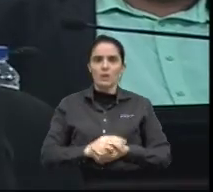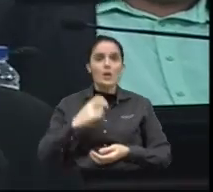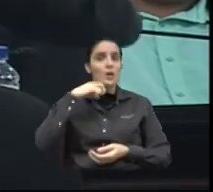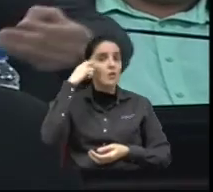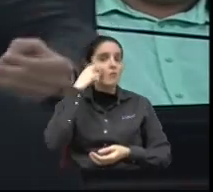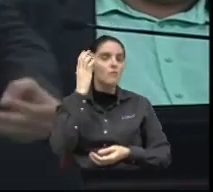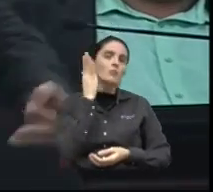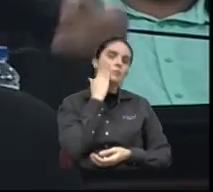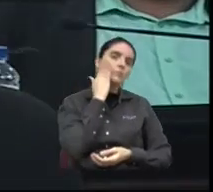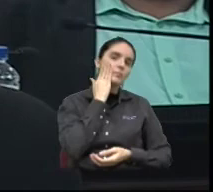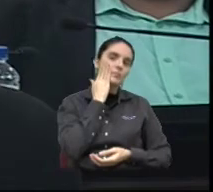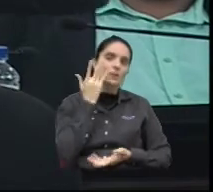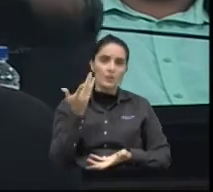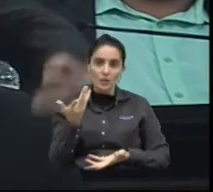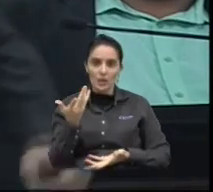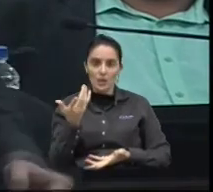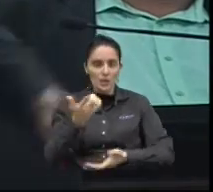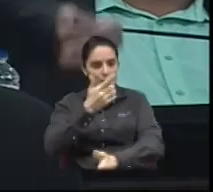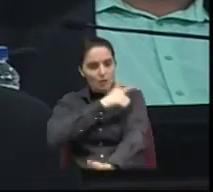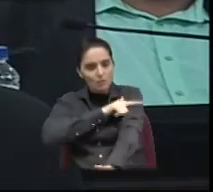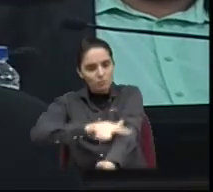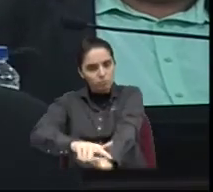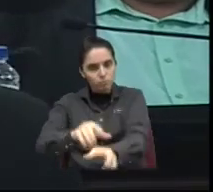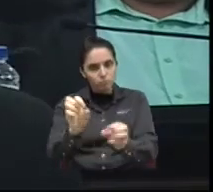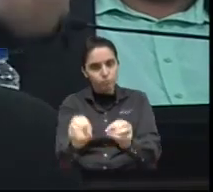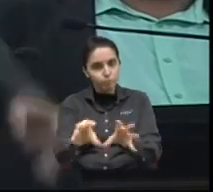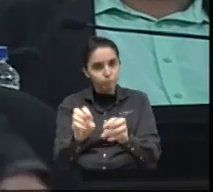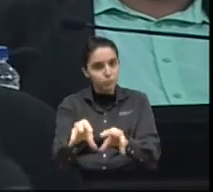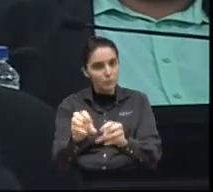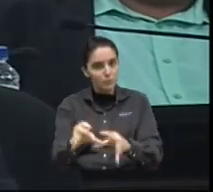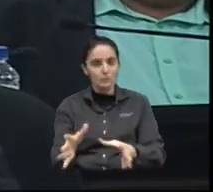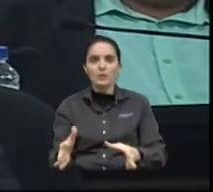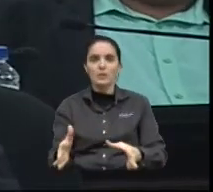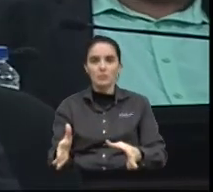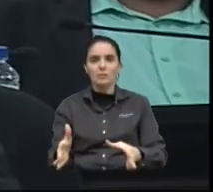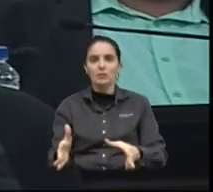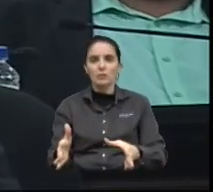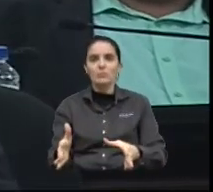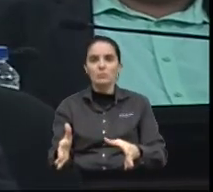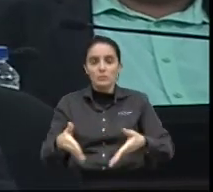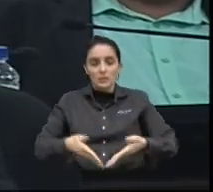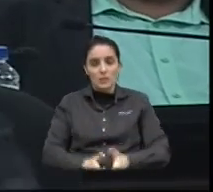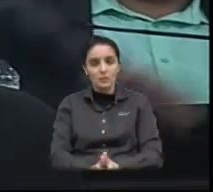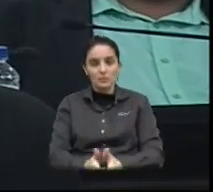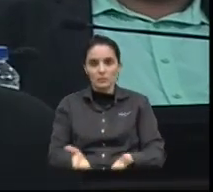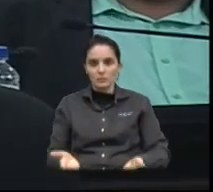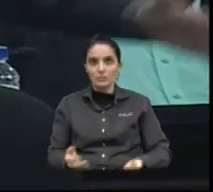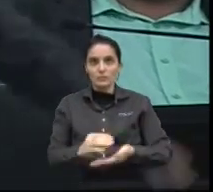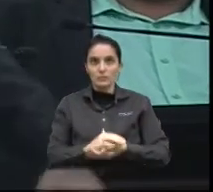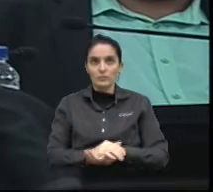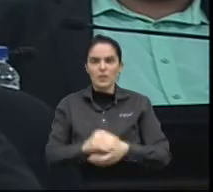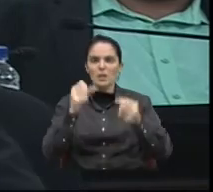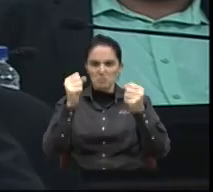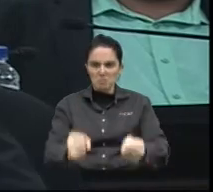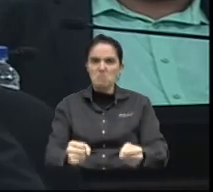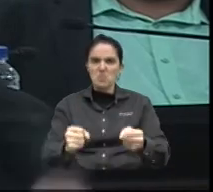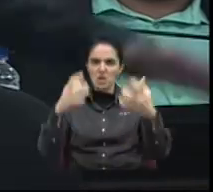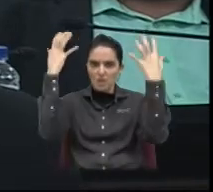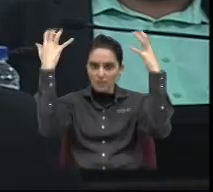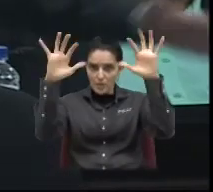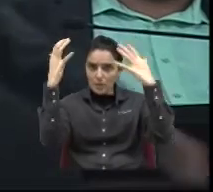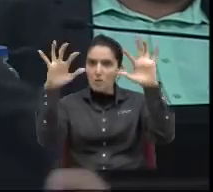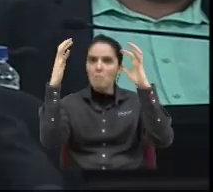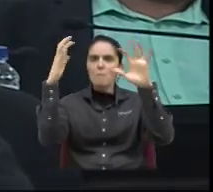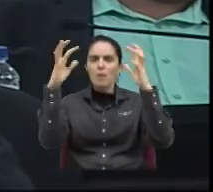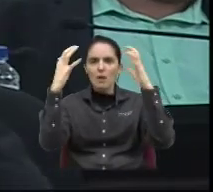para a educação é coisa que vem de berço pode bater qualquer comunidade pode